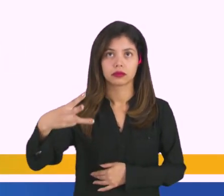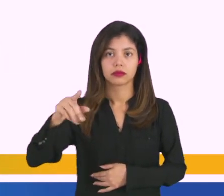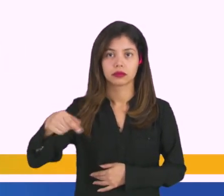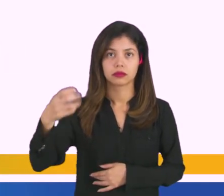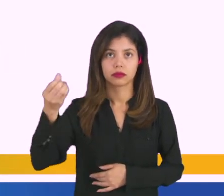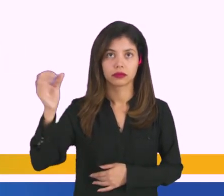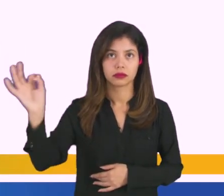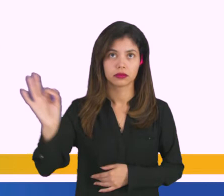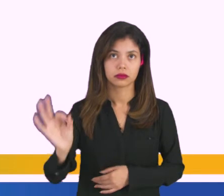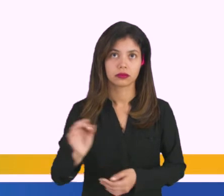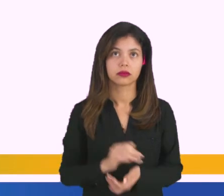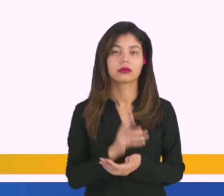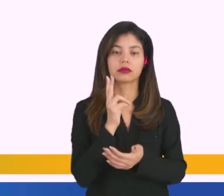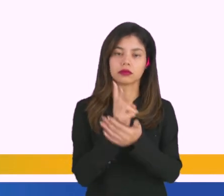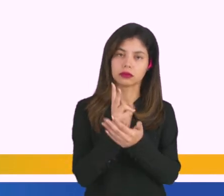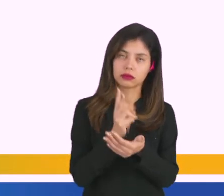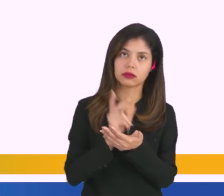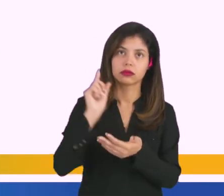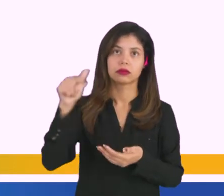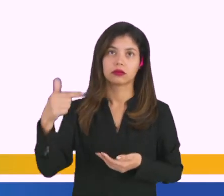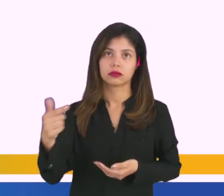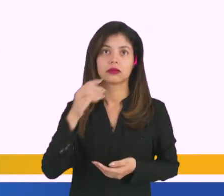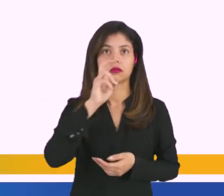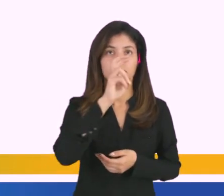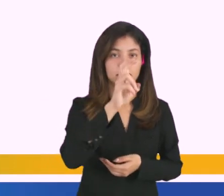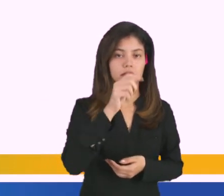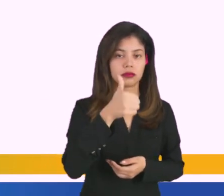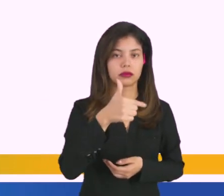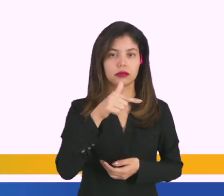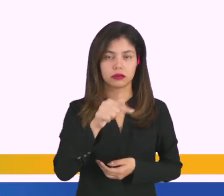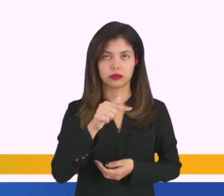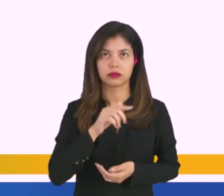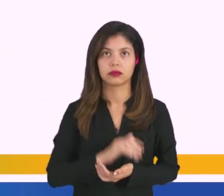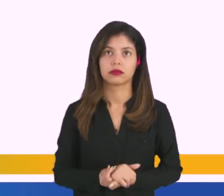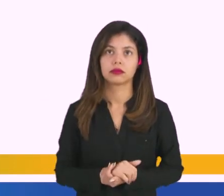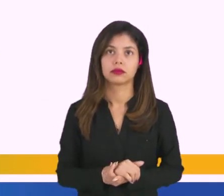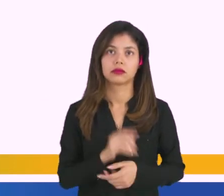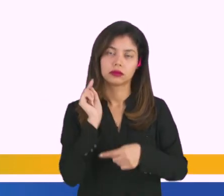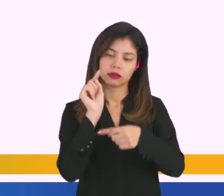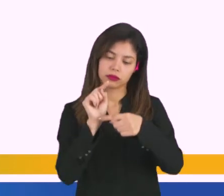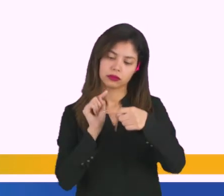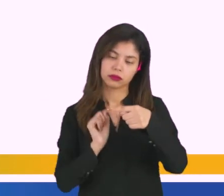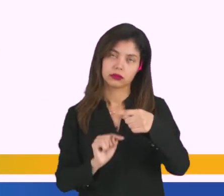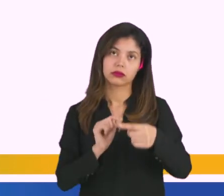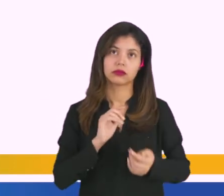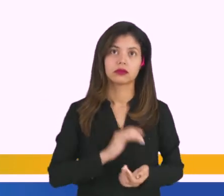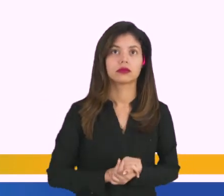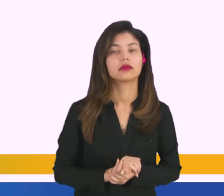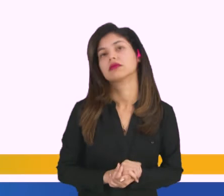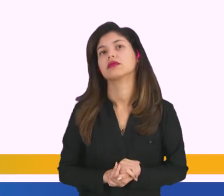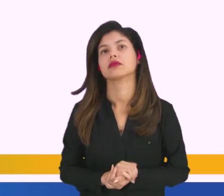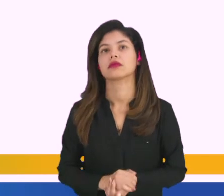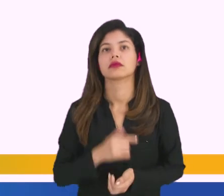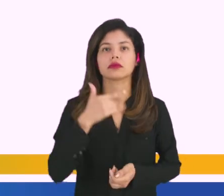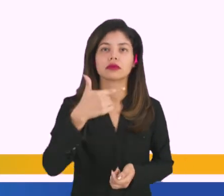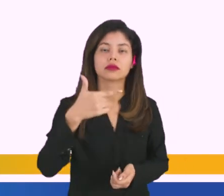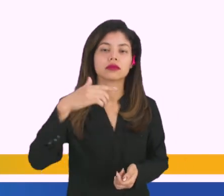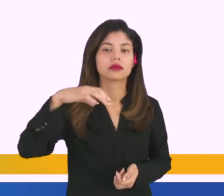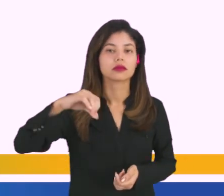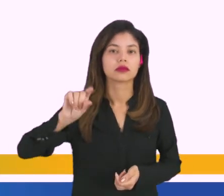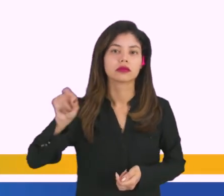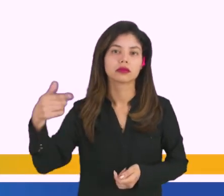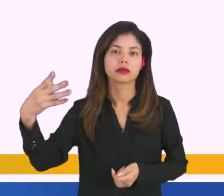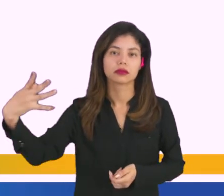23,6 por cento a mesma coisa para o Denilson olha se ele marcou 5 gols baixa dividir a quantidade de gols Marcados